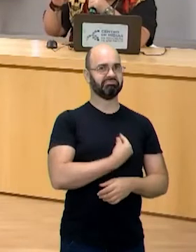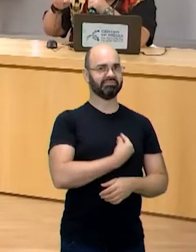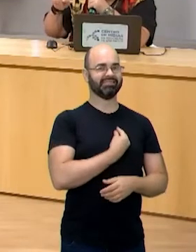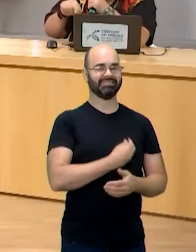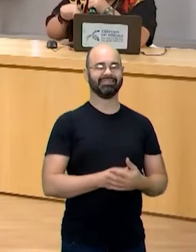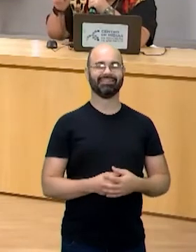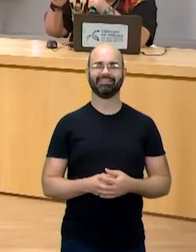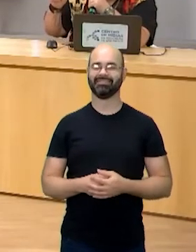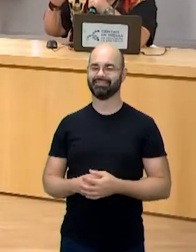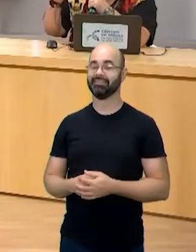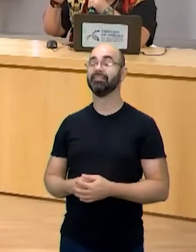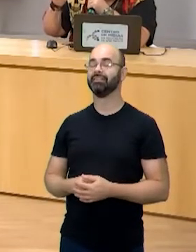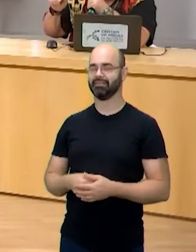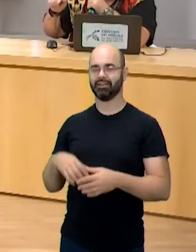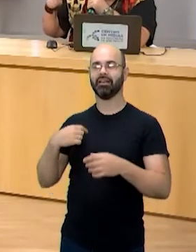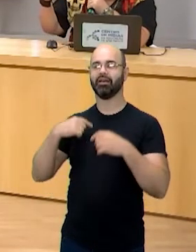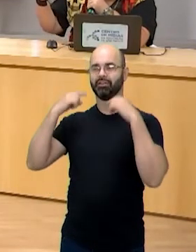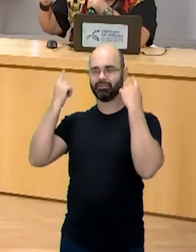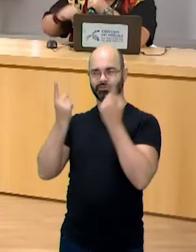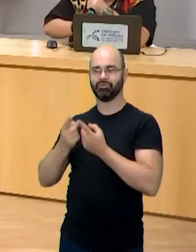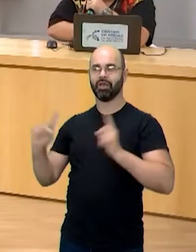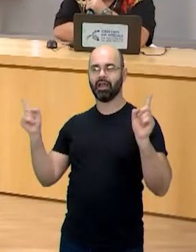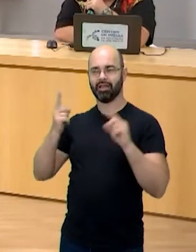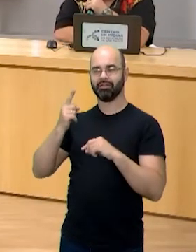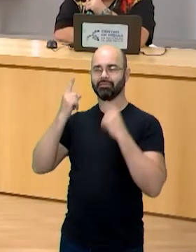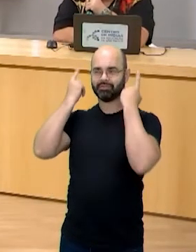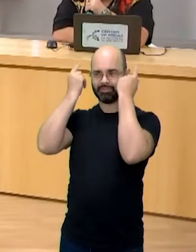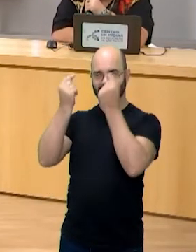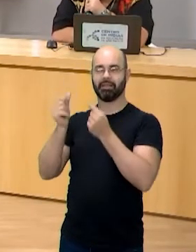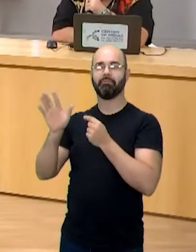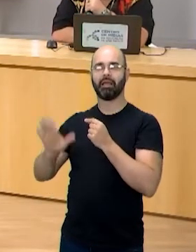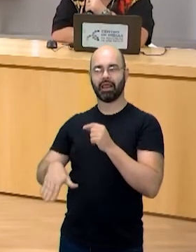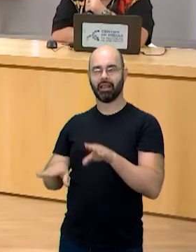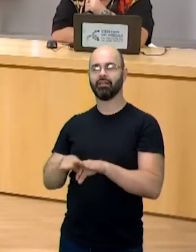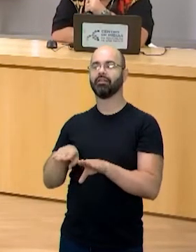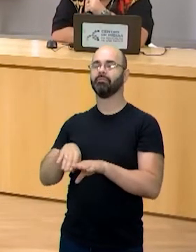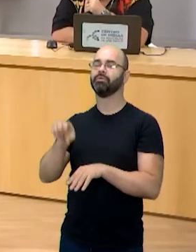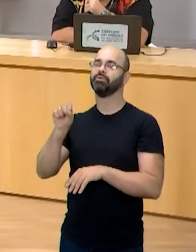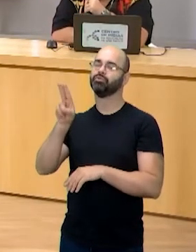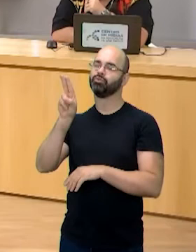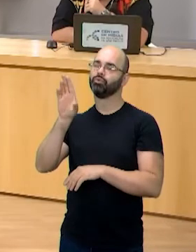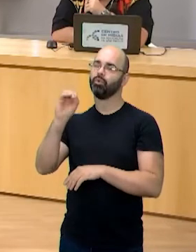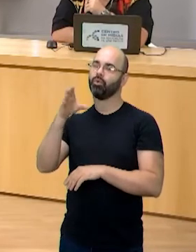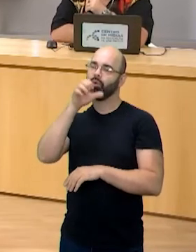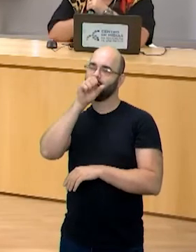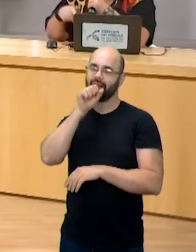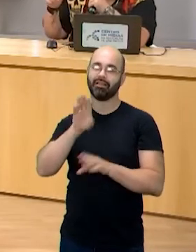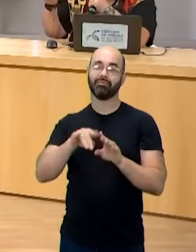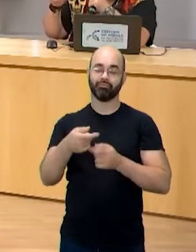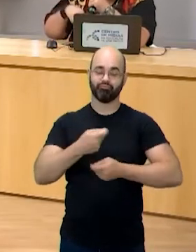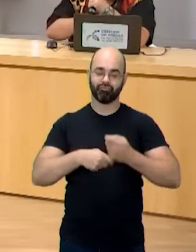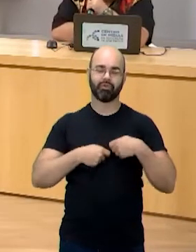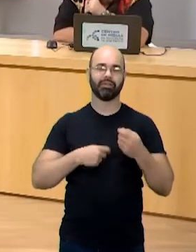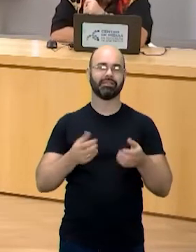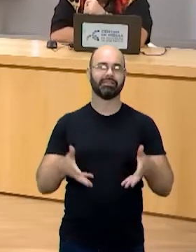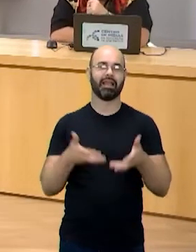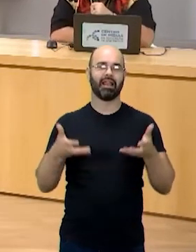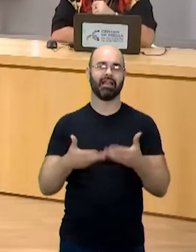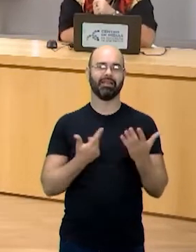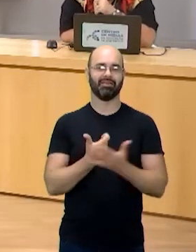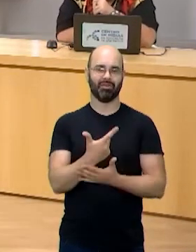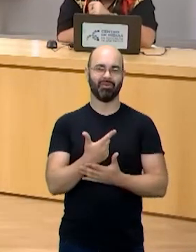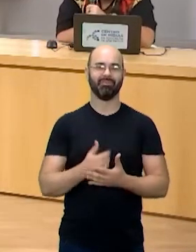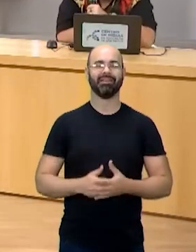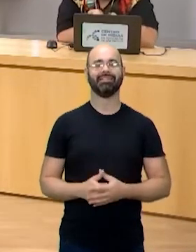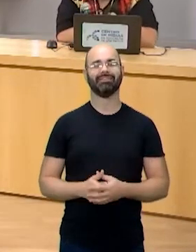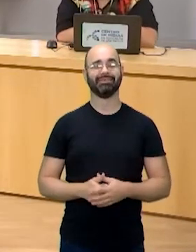época que o churrasco grego era barato e dava direito a um suco de laranja, né? E o troco era guardado com a salada. E ainda tinha troco ainda. É isso